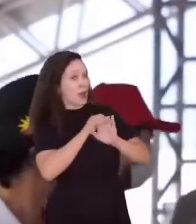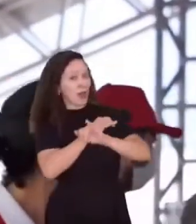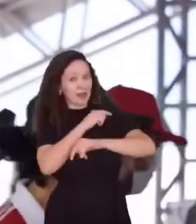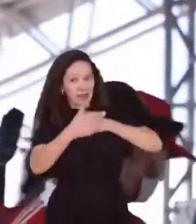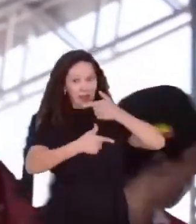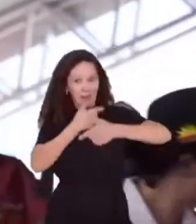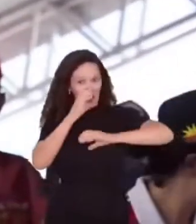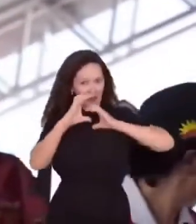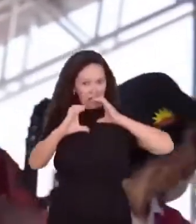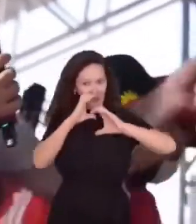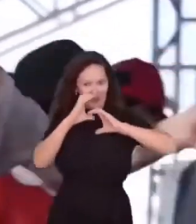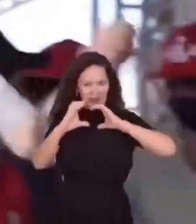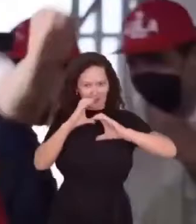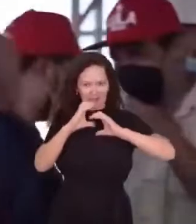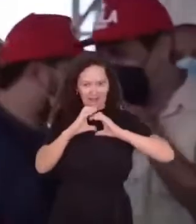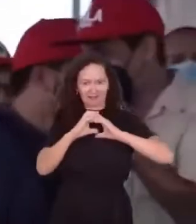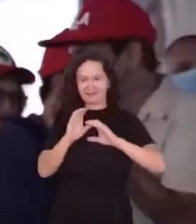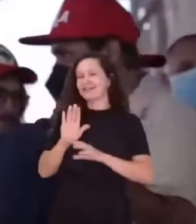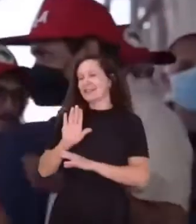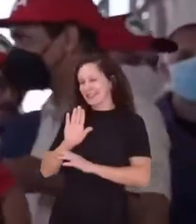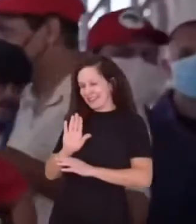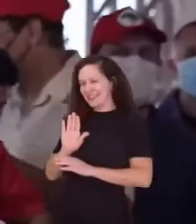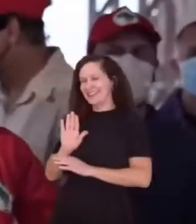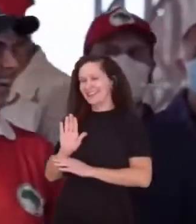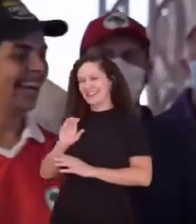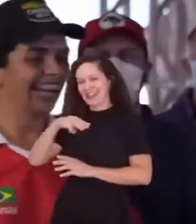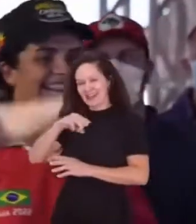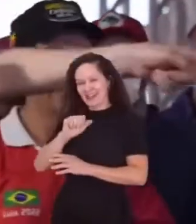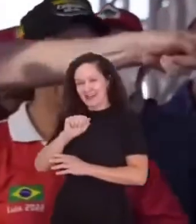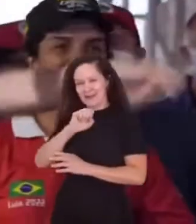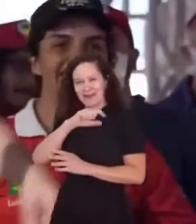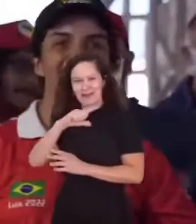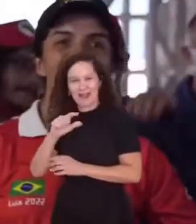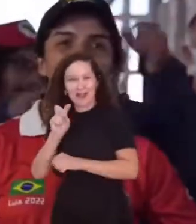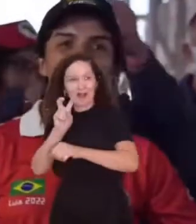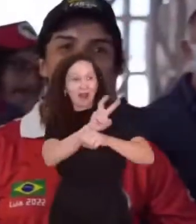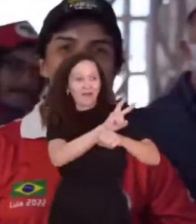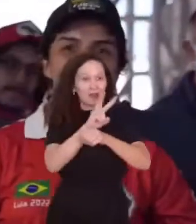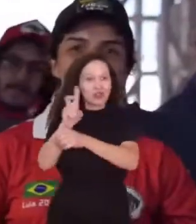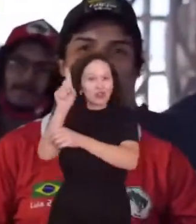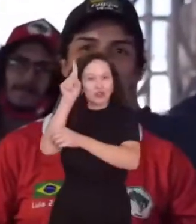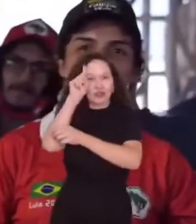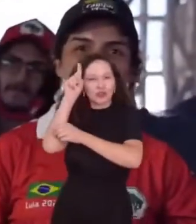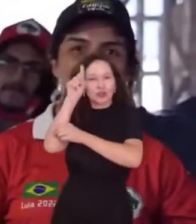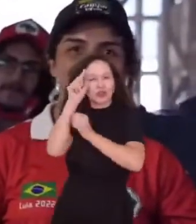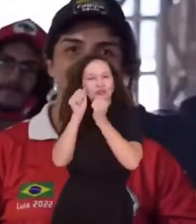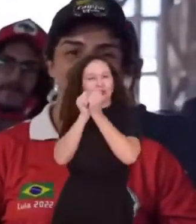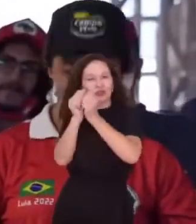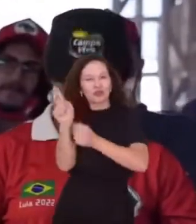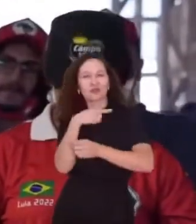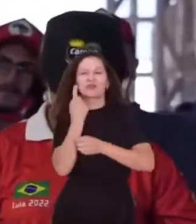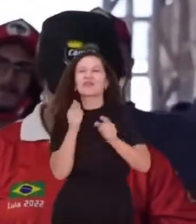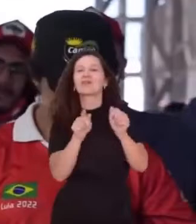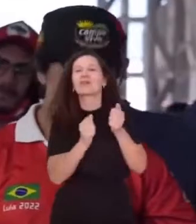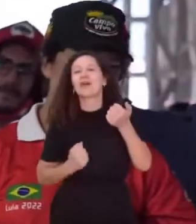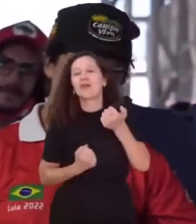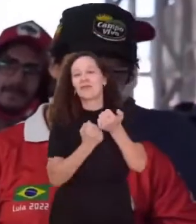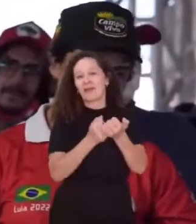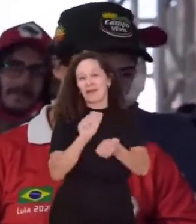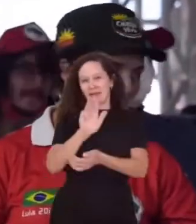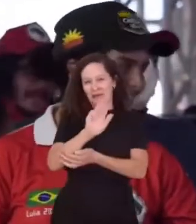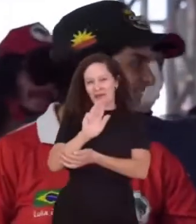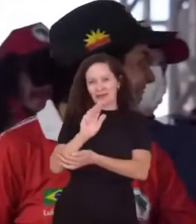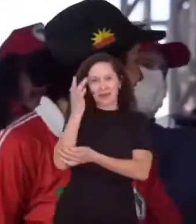tal, grande Manuel, que esteve lá na vigília todo santo dia conosco e com o Lula, né? Sei como é que o Lula aguentou ele. Deve ser um cabra bom,